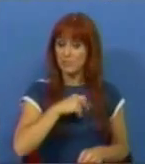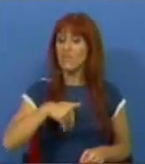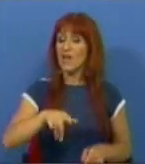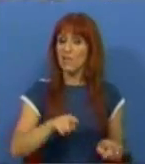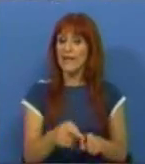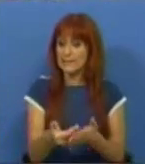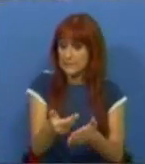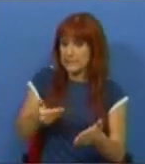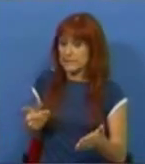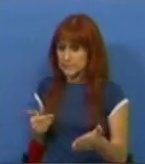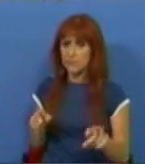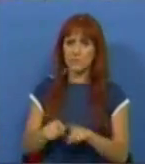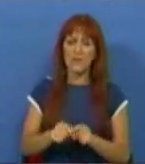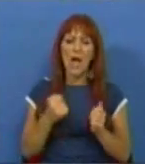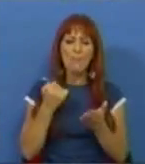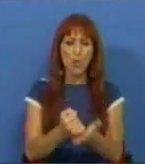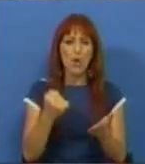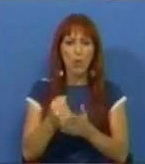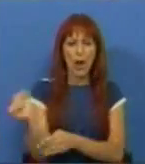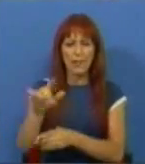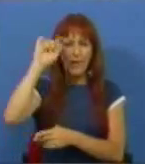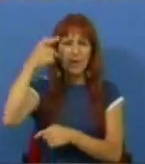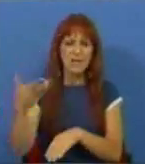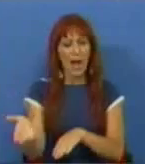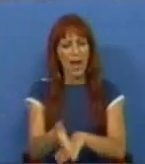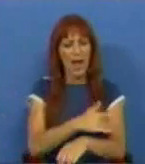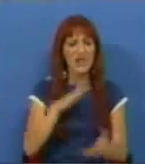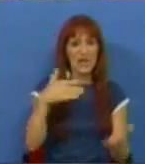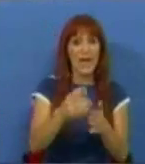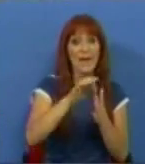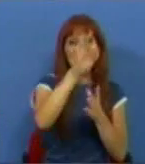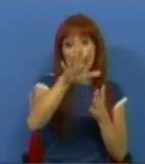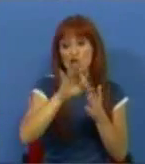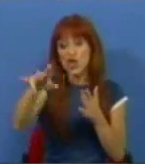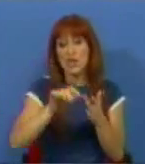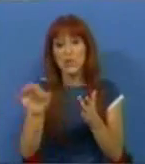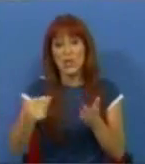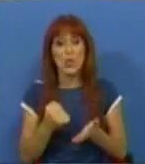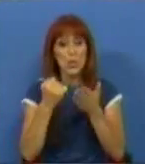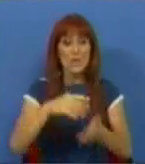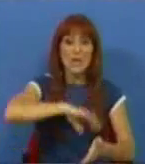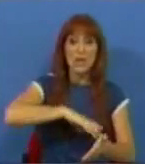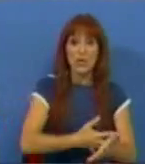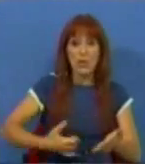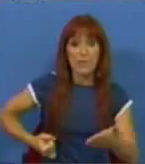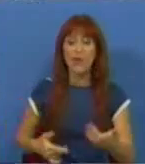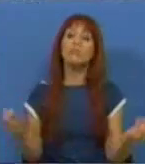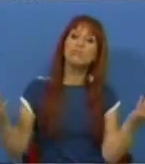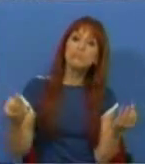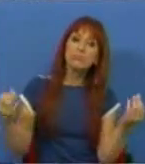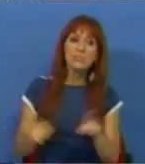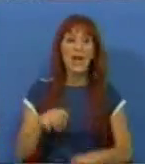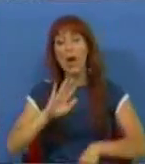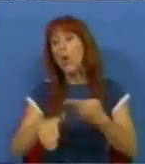vai retirar os apoios anticrise que tinham sido dados excepcionalmente no subsídio de desemprego, apesar